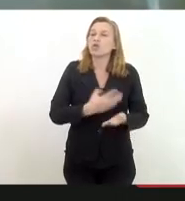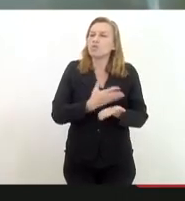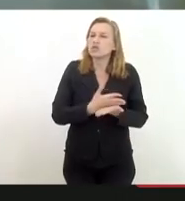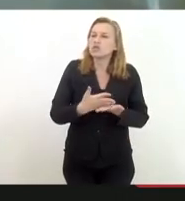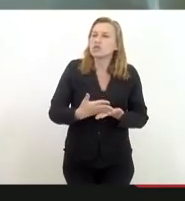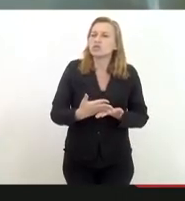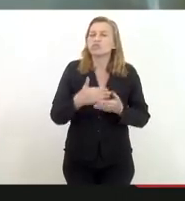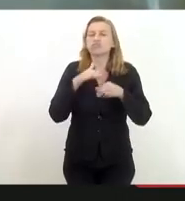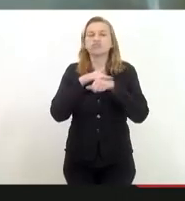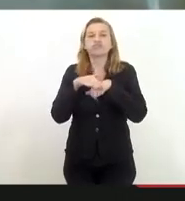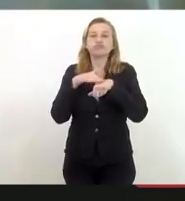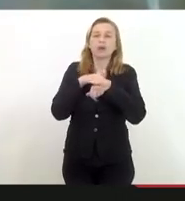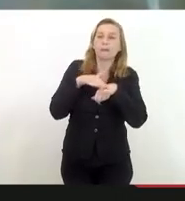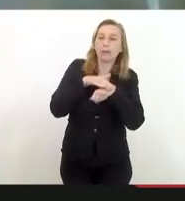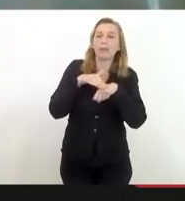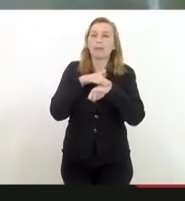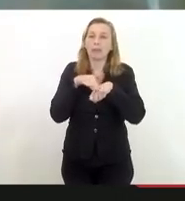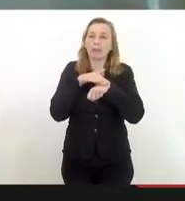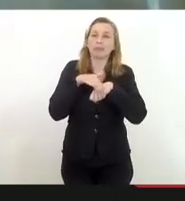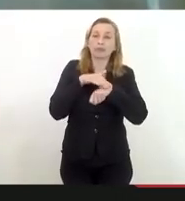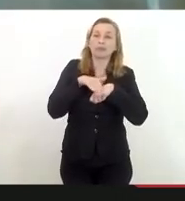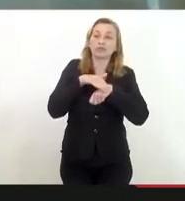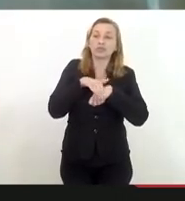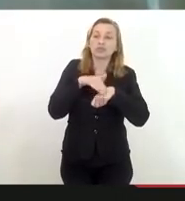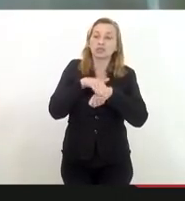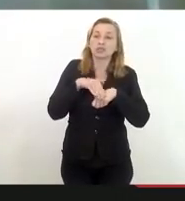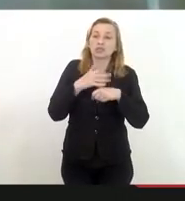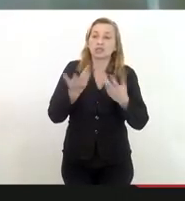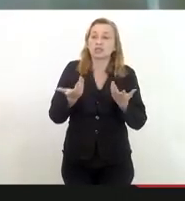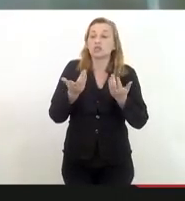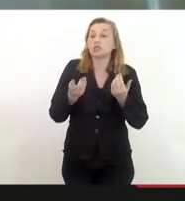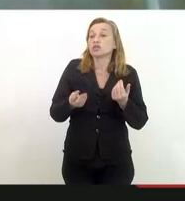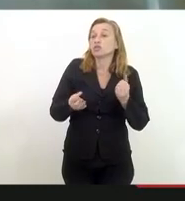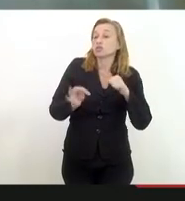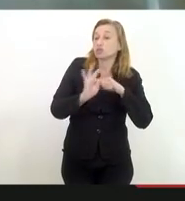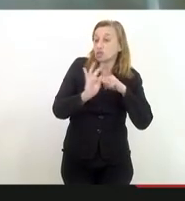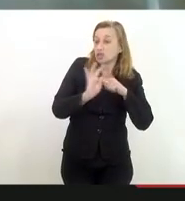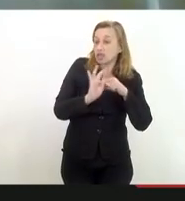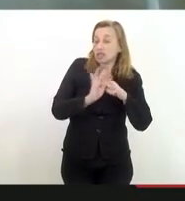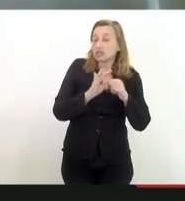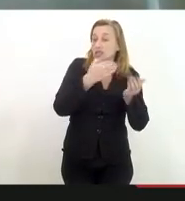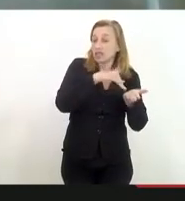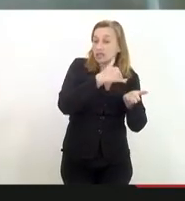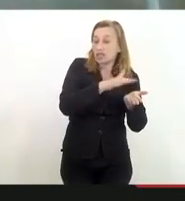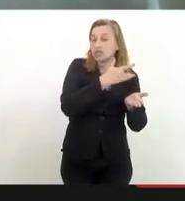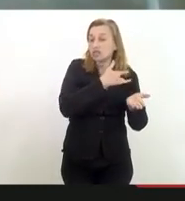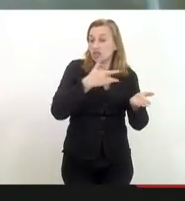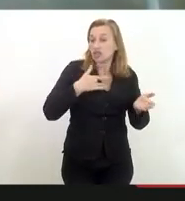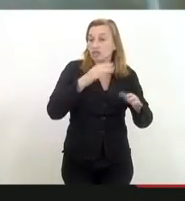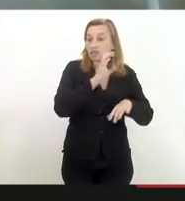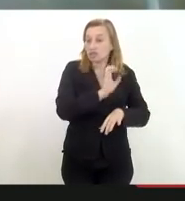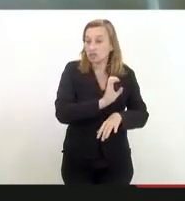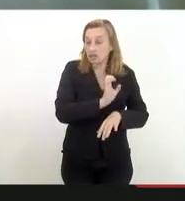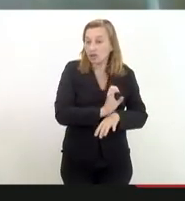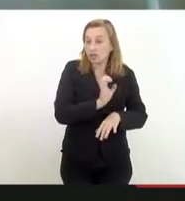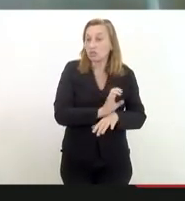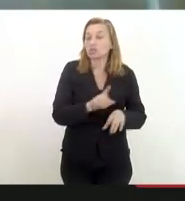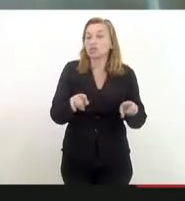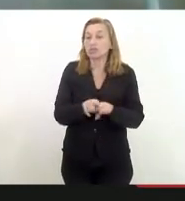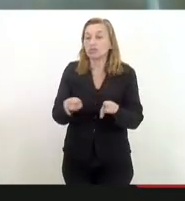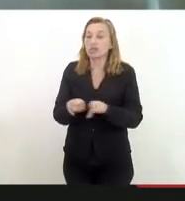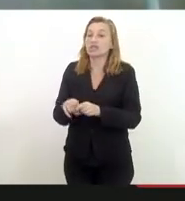começou-se a conversar nessa ação de um termo de cooperação técnica entre a Secretaria de Estado de Saúde e a Secretaria de Estado das